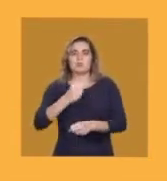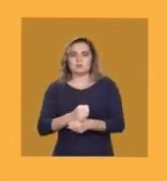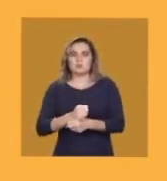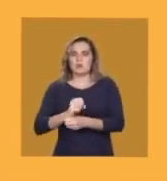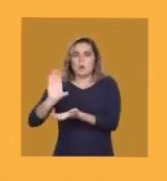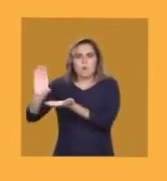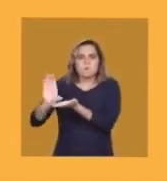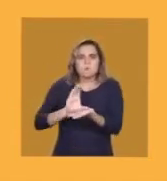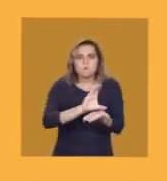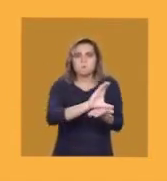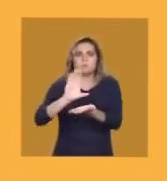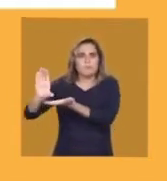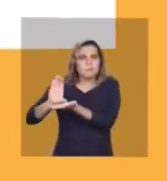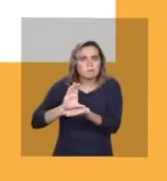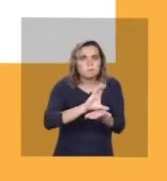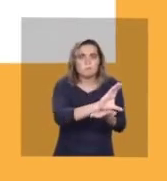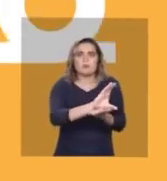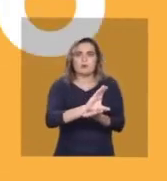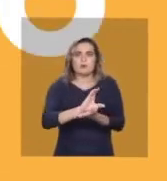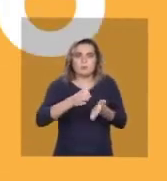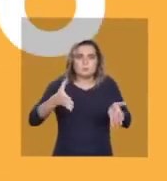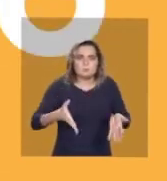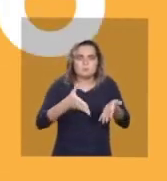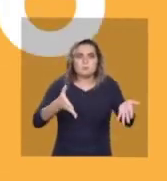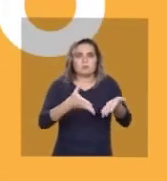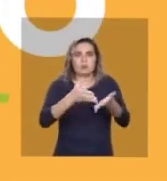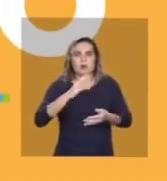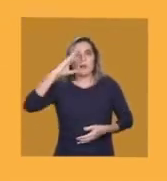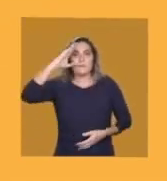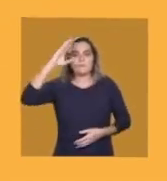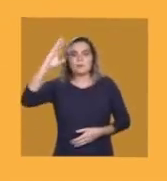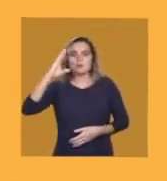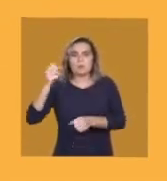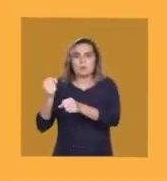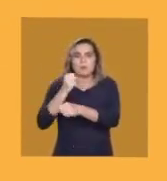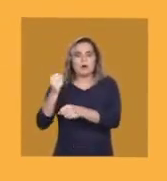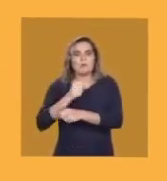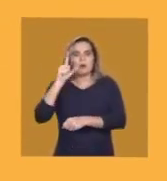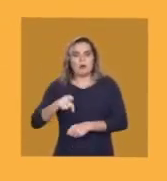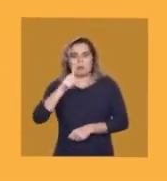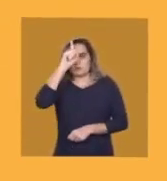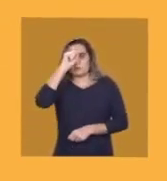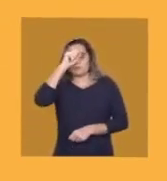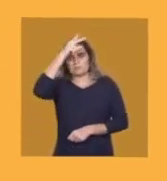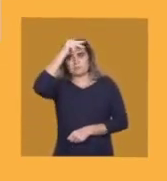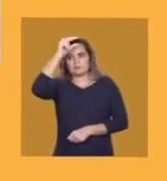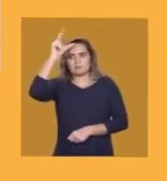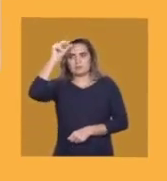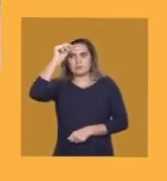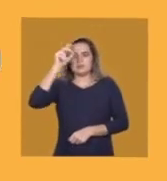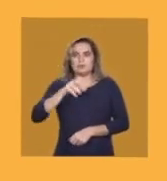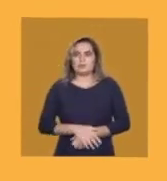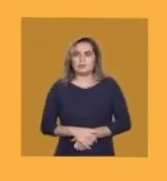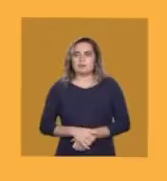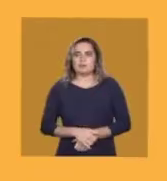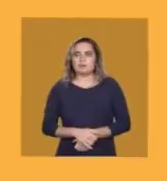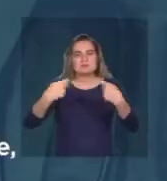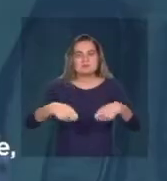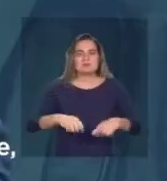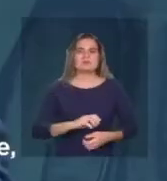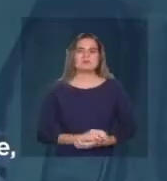4 anos, com investimentos para ampliar a rede de atendimento. A principal obra será o novo Hospital Municipal de